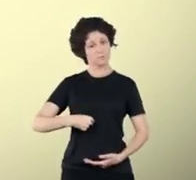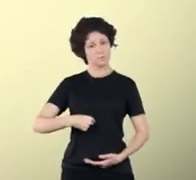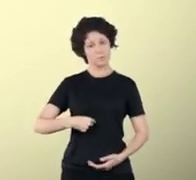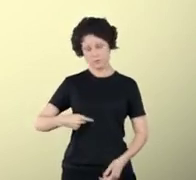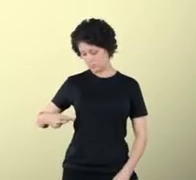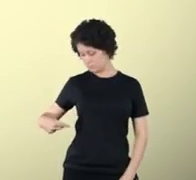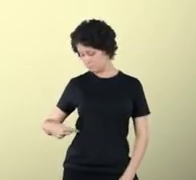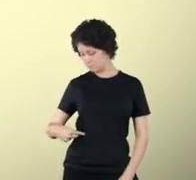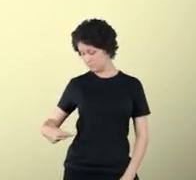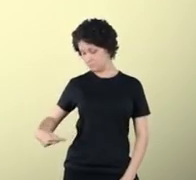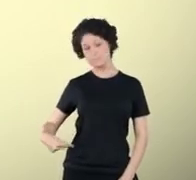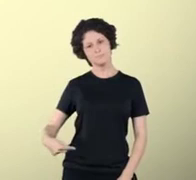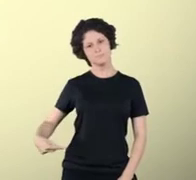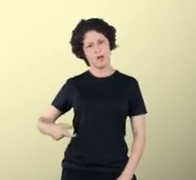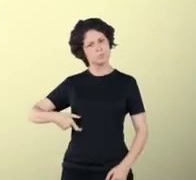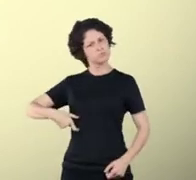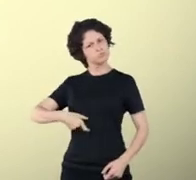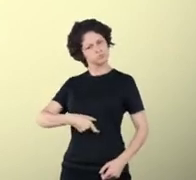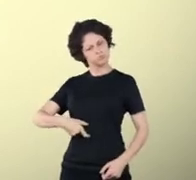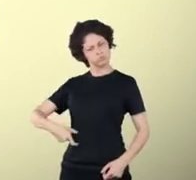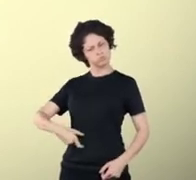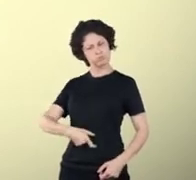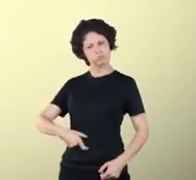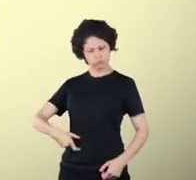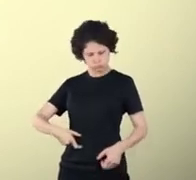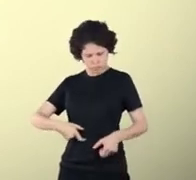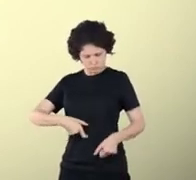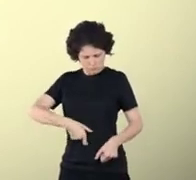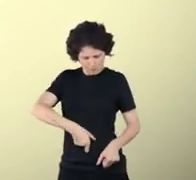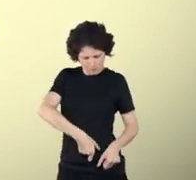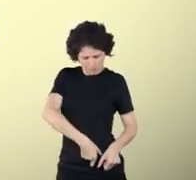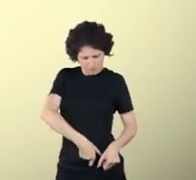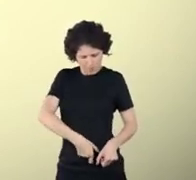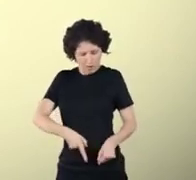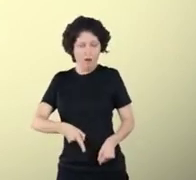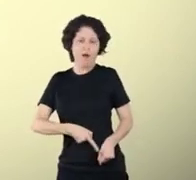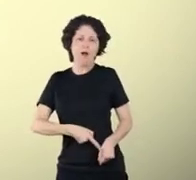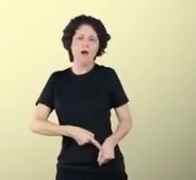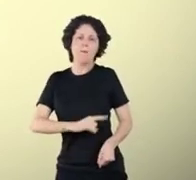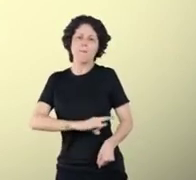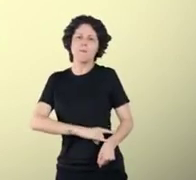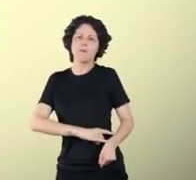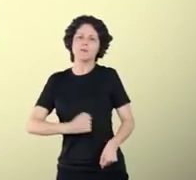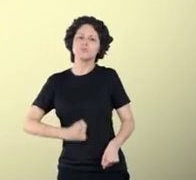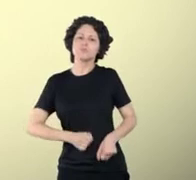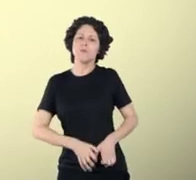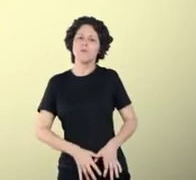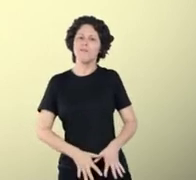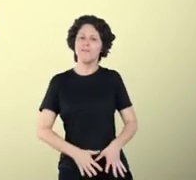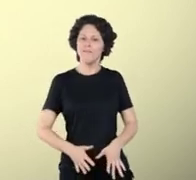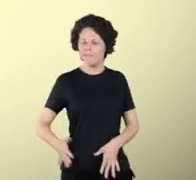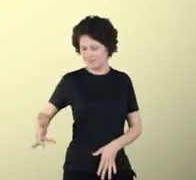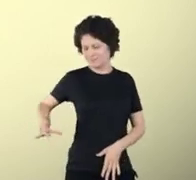estômago, intestino delgado, intestino grosso e, por final, passa pelo reto e sai pelo ânus. Ainda